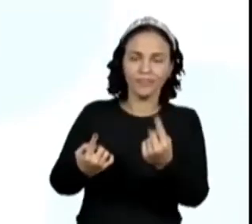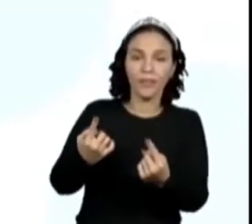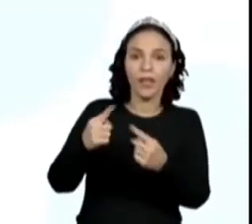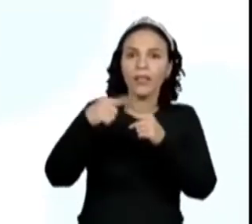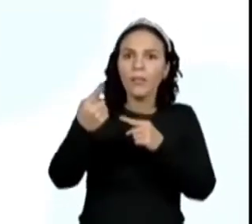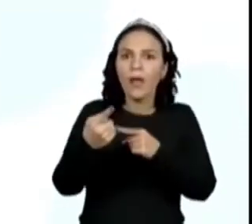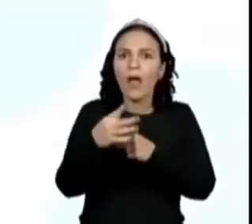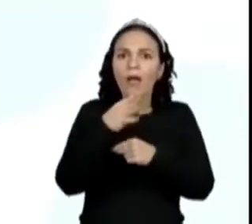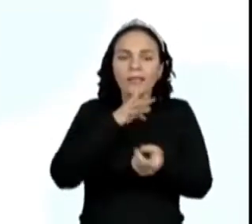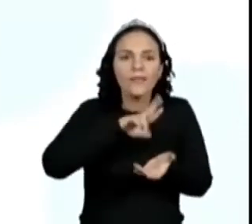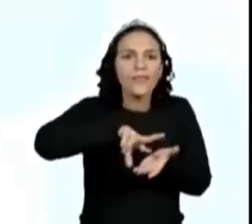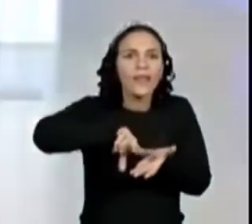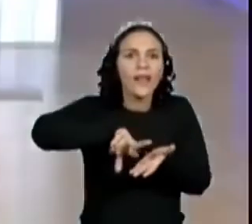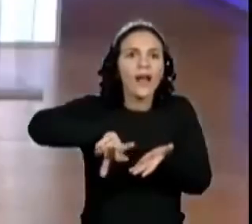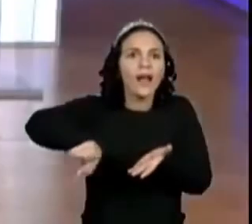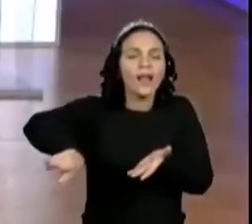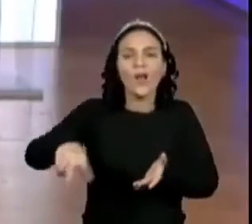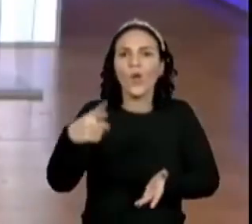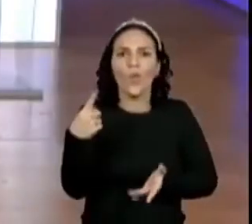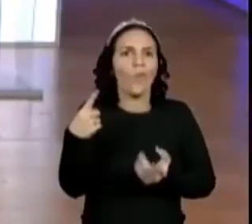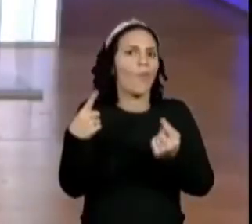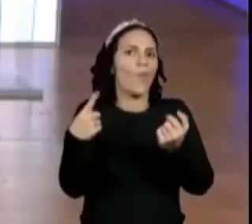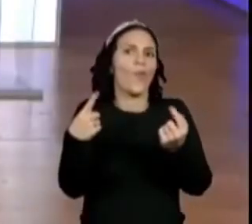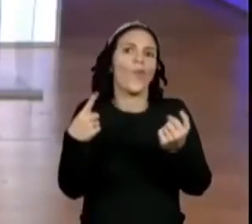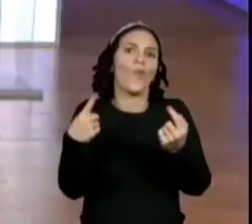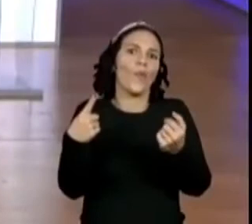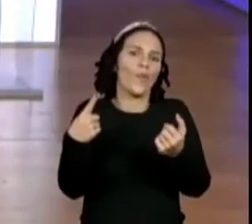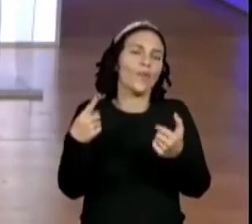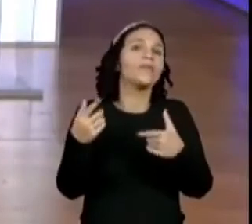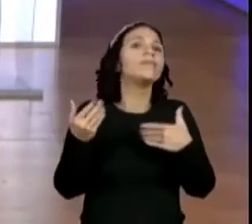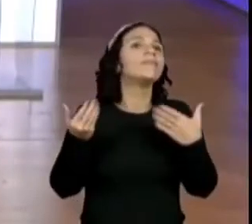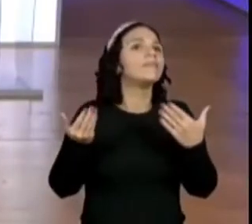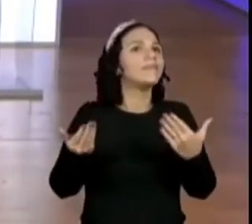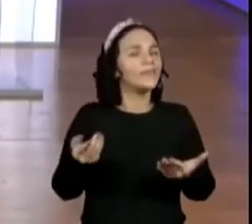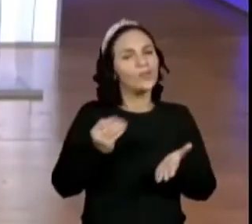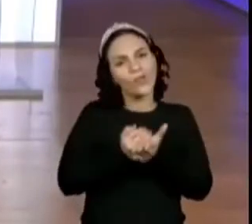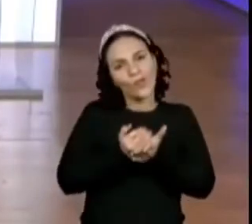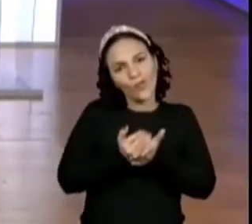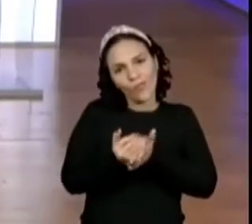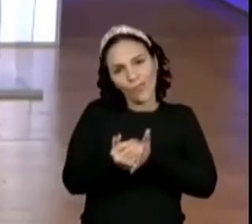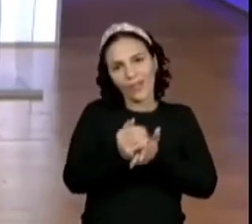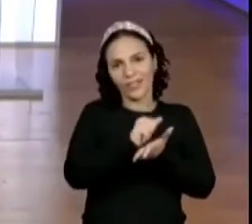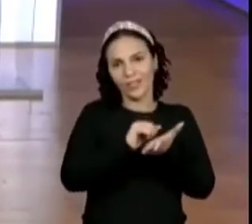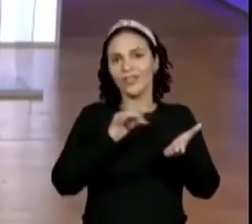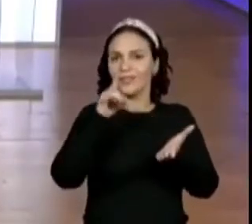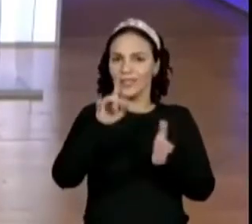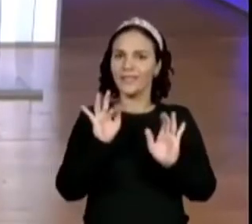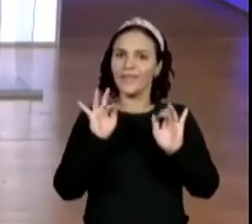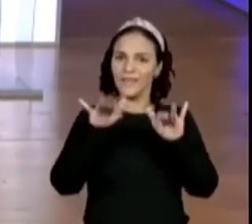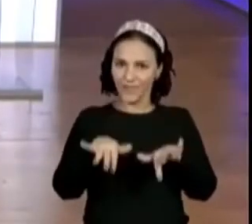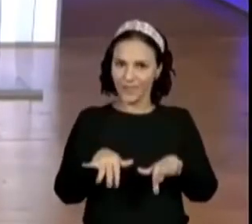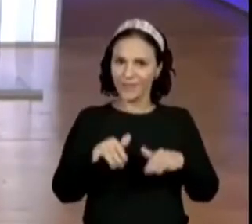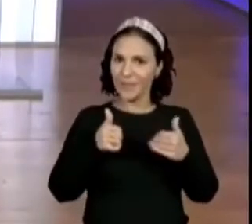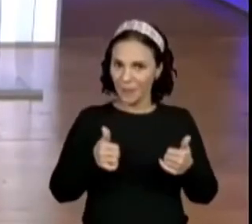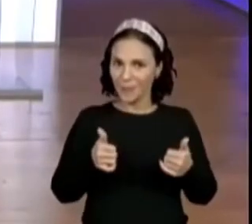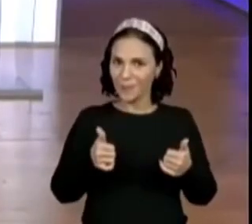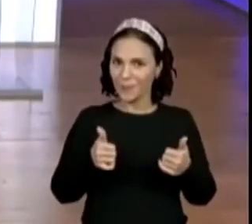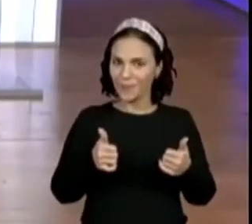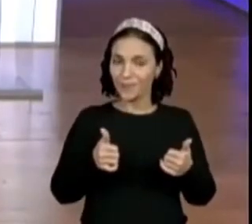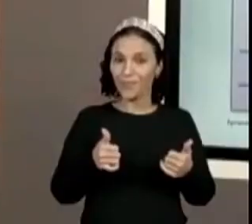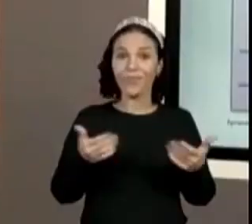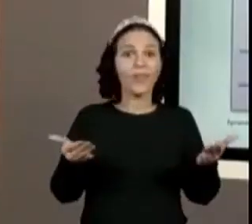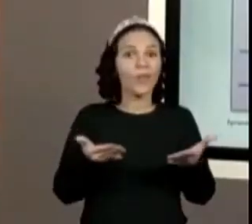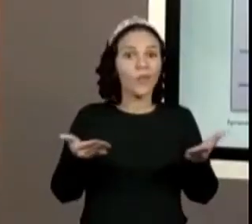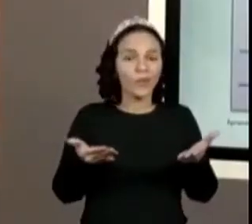vai ficar pouco 2 linhas. Com certeza. Por isso, a gente só vai dar o comecinho da atividade e vocês vão finalizar depois. Porque